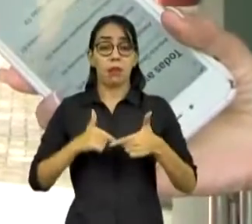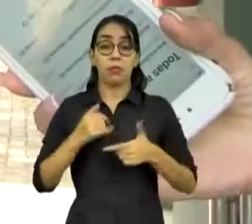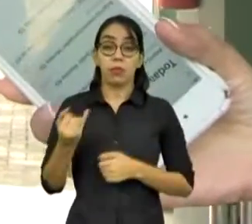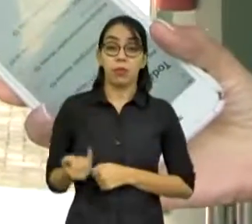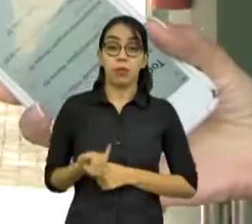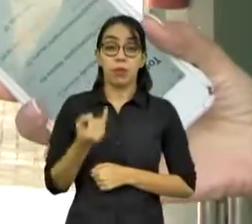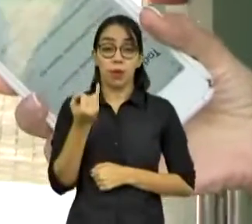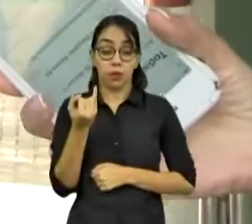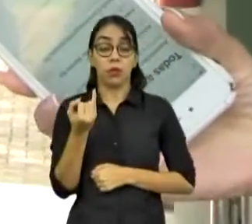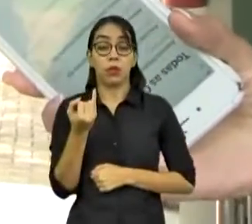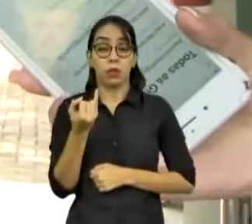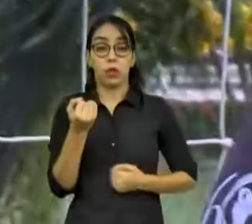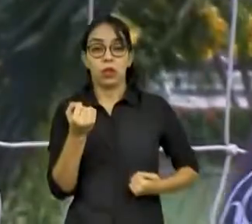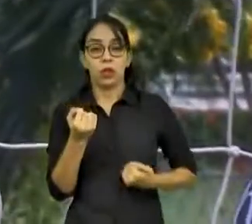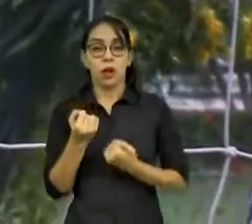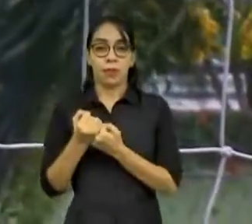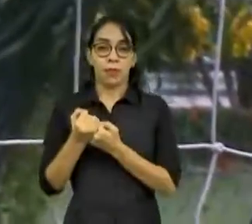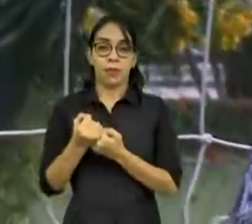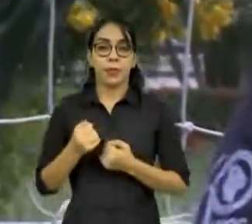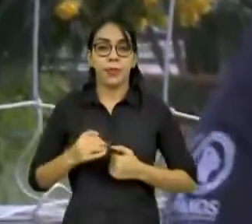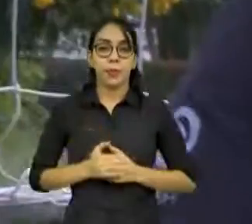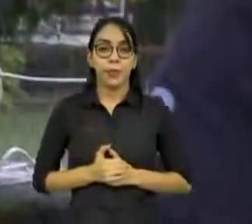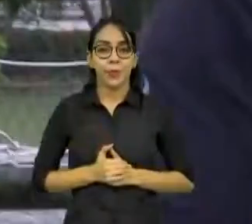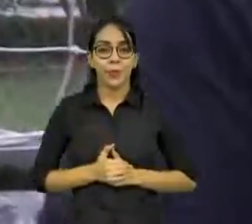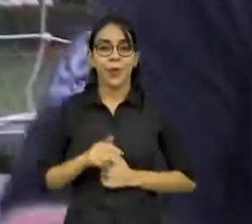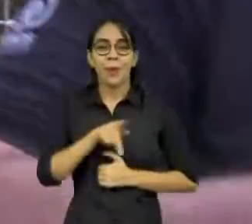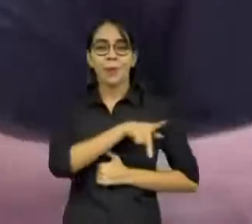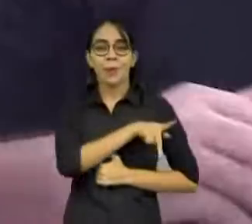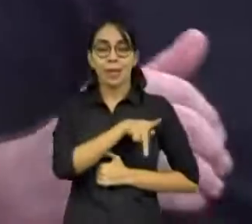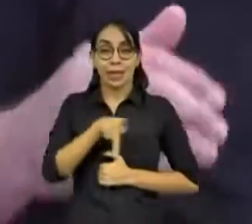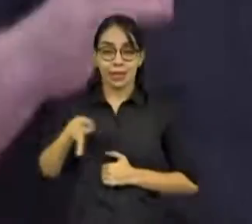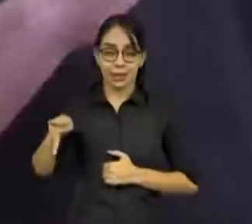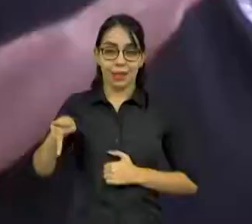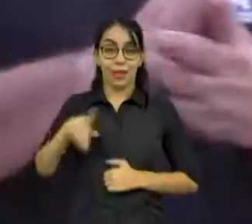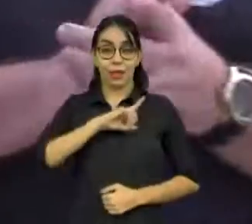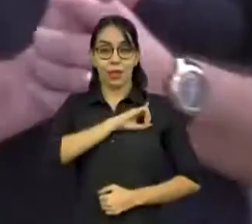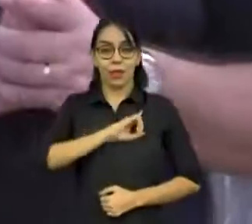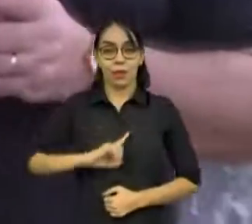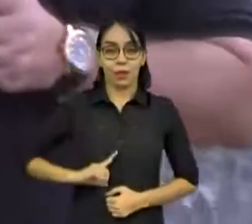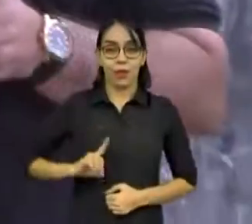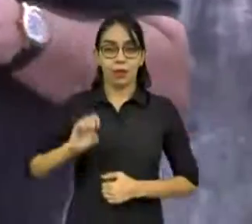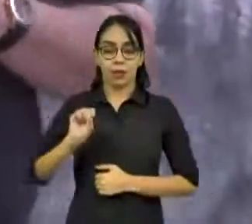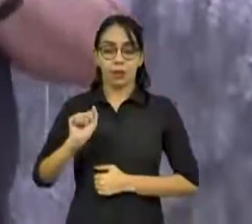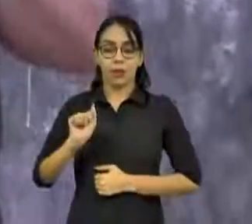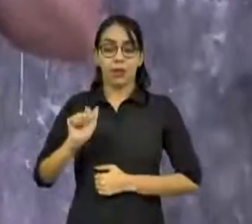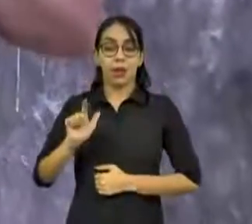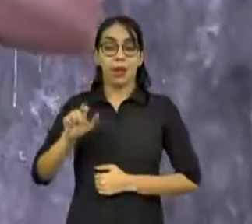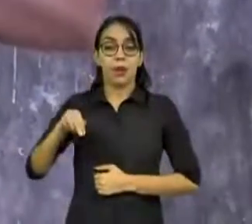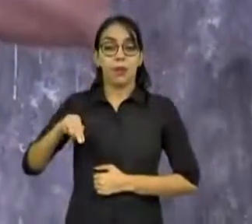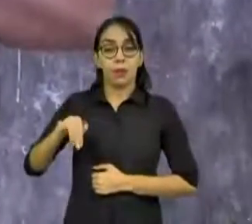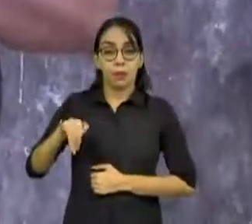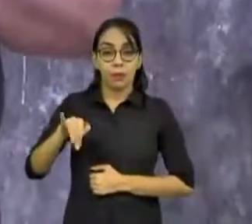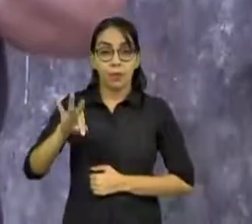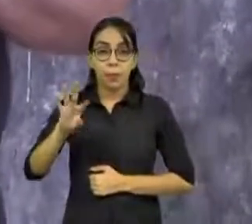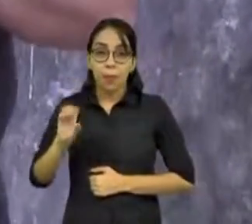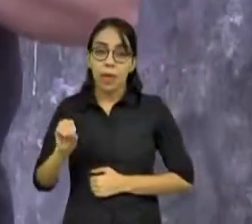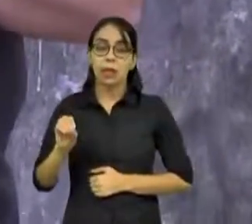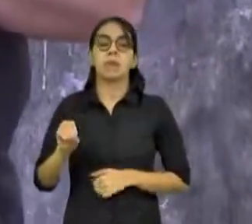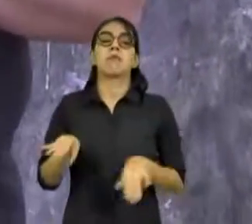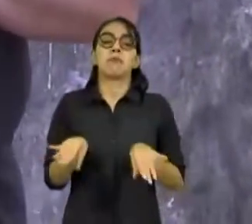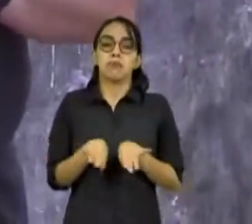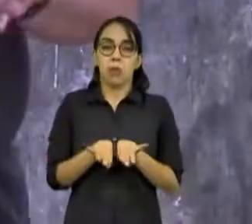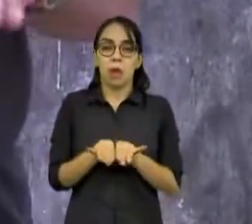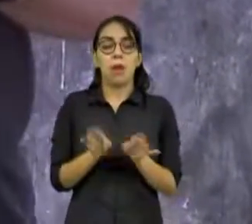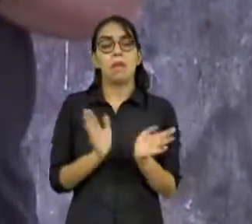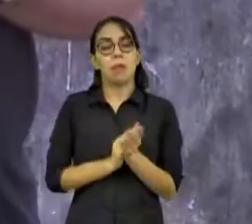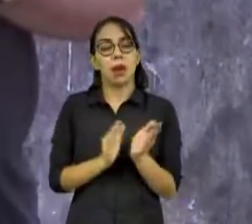militar, para o bombeiro militar do Ceará. Presidente da comissão, deputado Salmito, também enalteceu a relevância do espaço para os